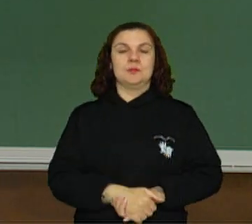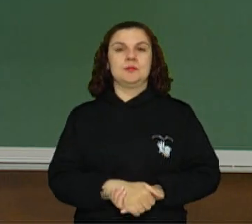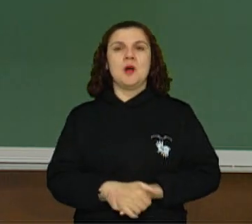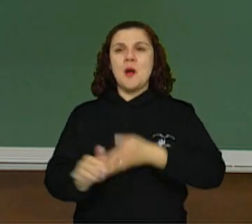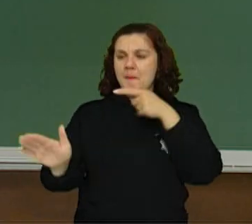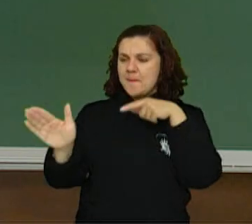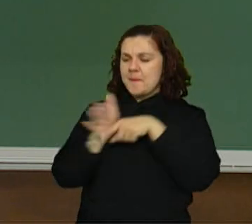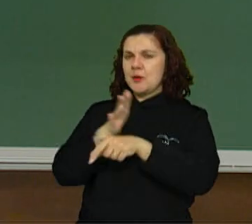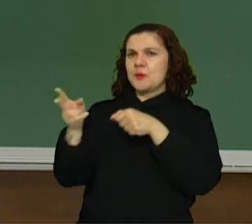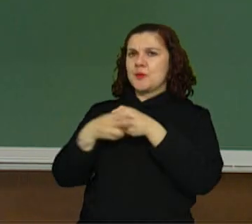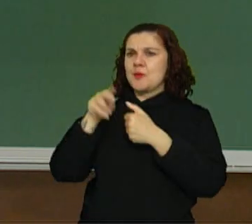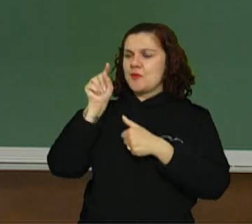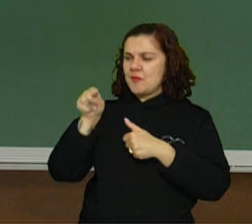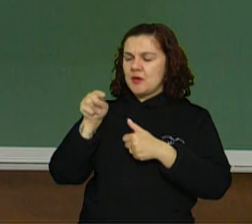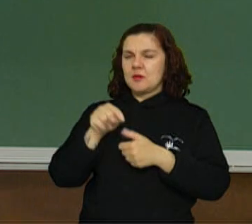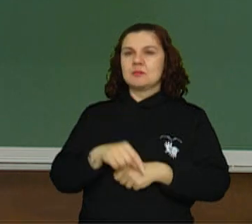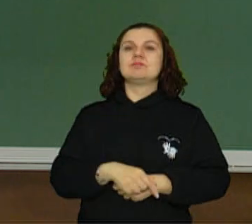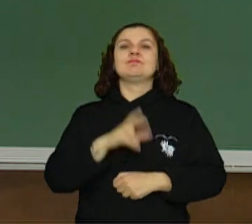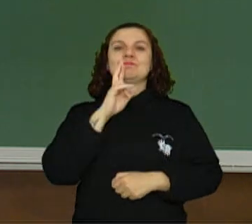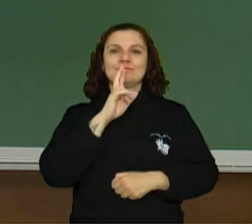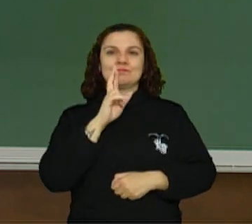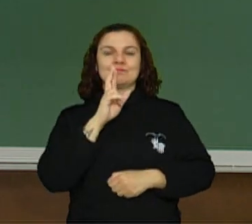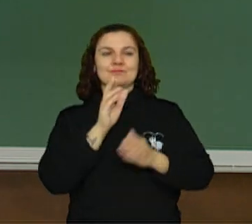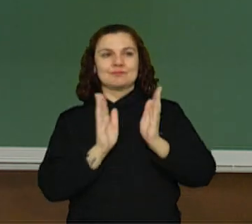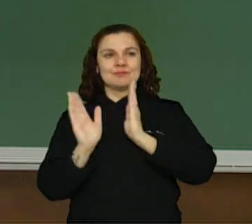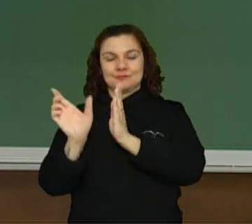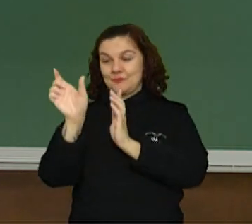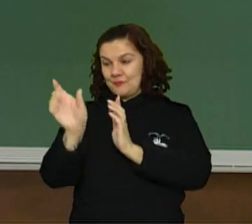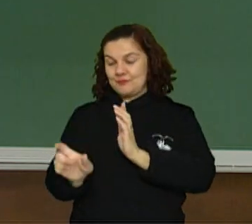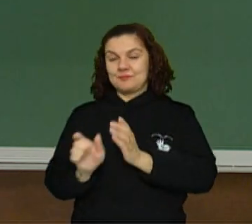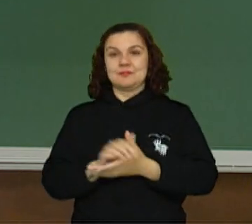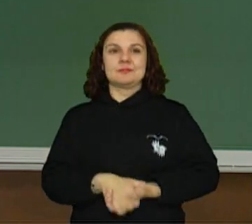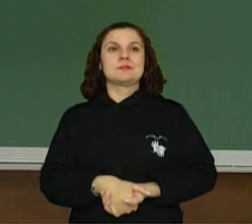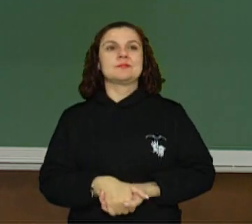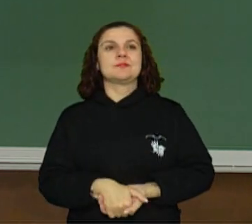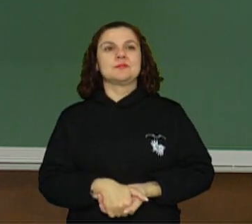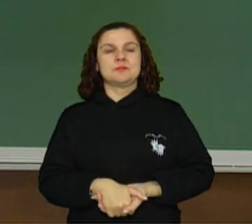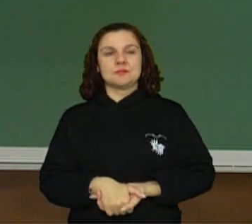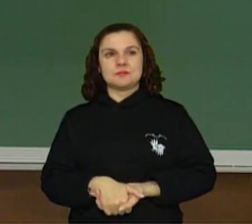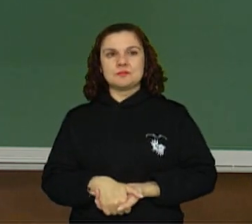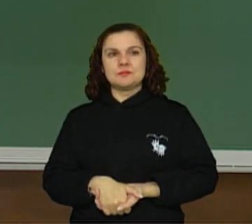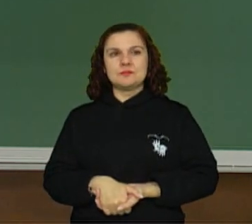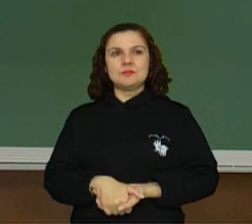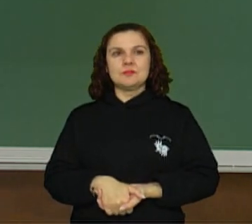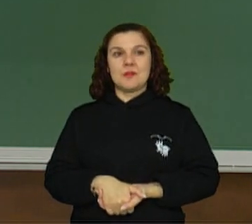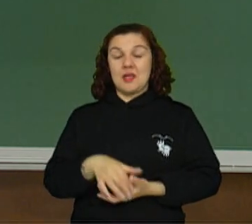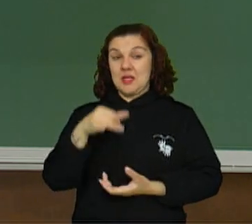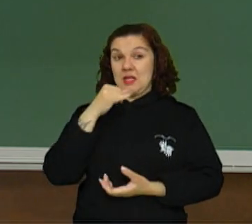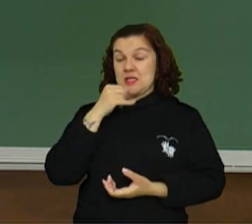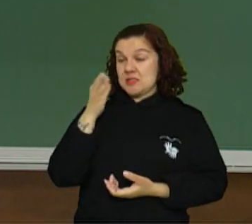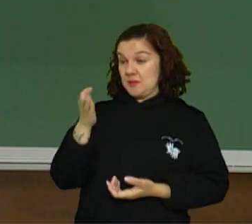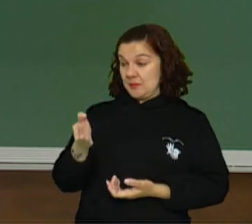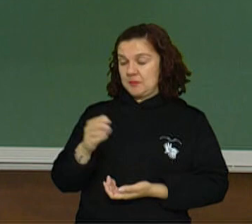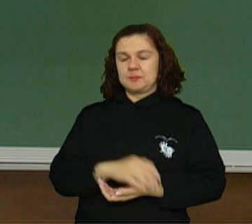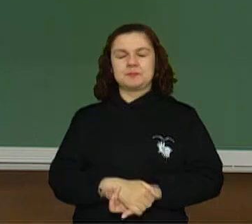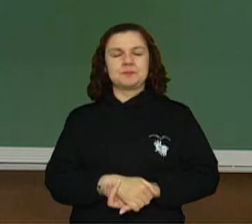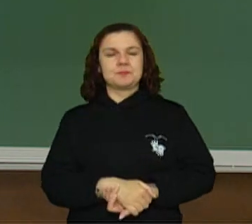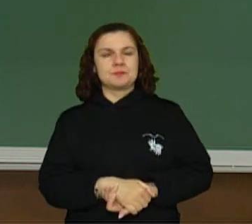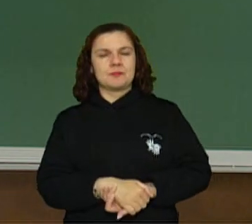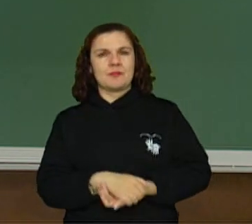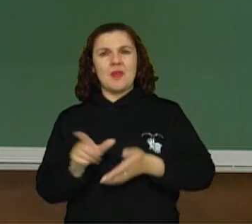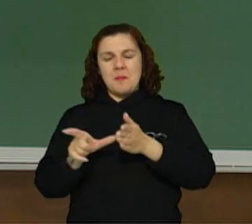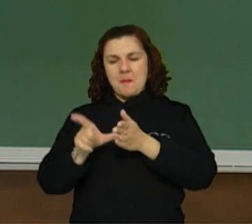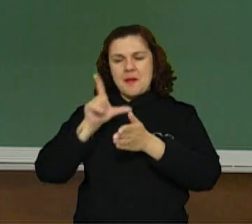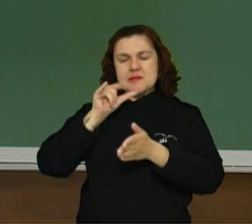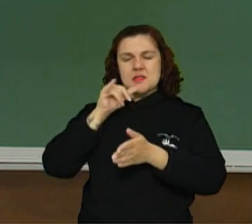a pergunta. A tua resposta é o teu sujeito. No caso do exemplo anterior,